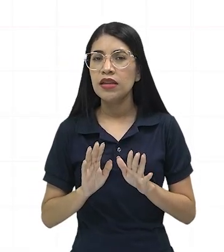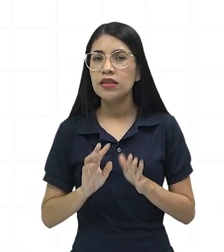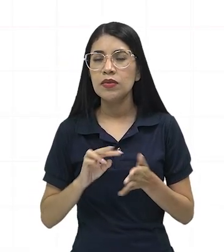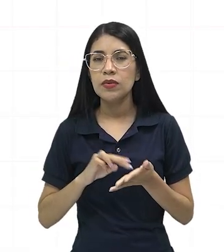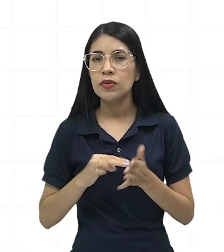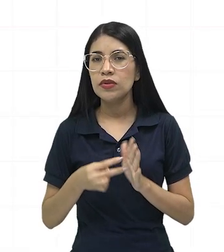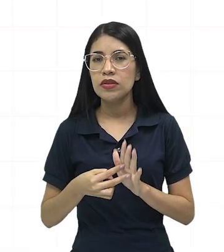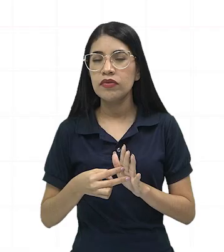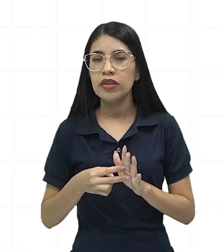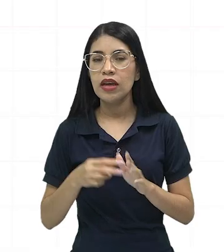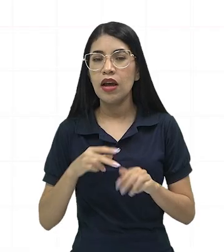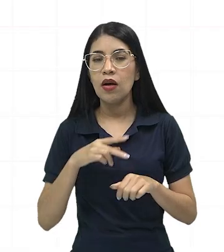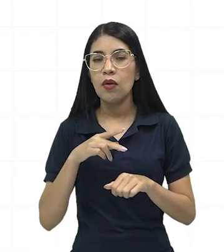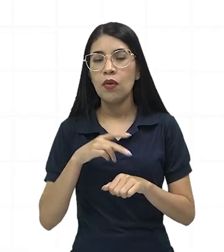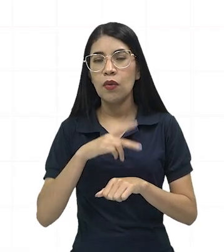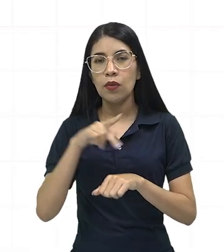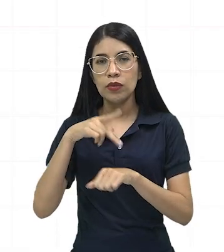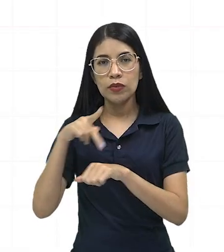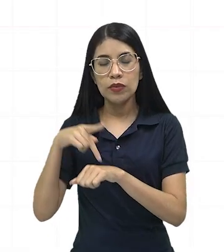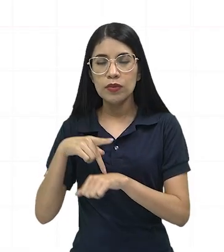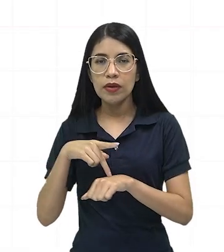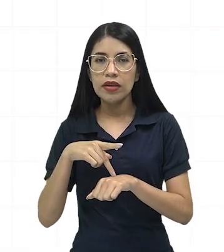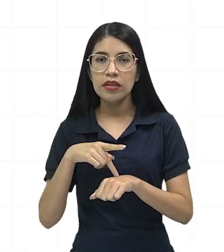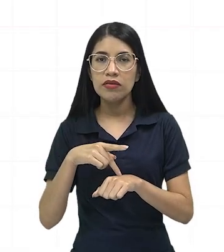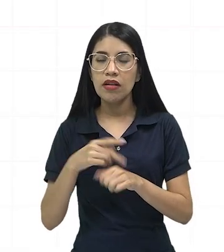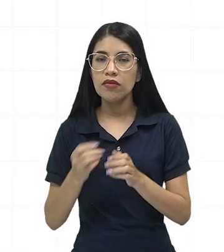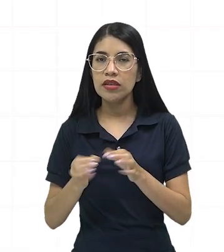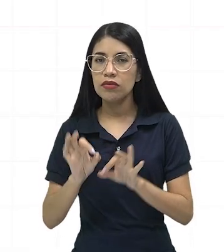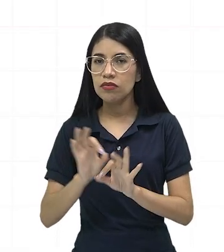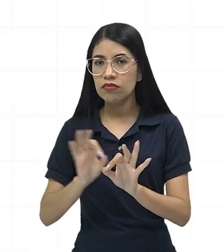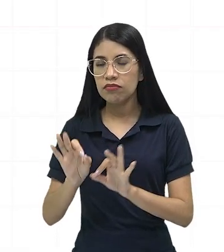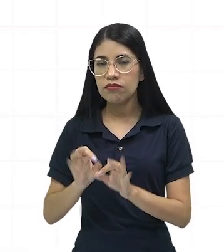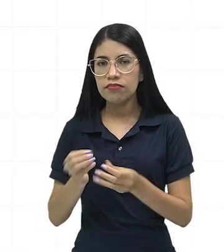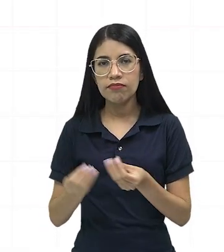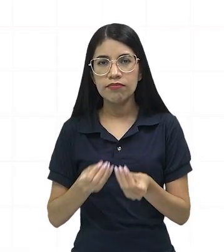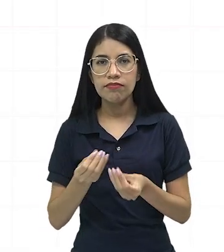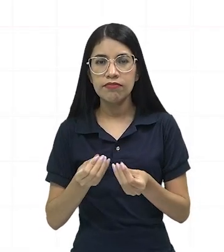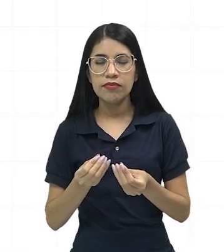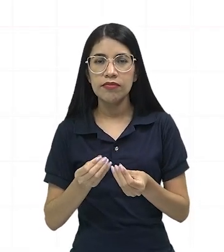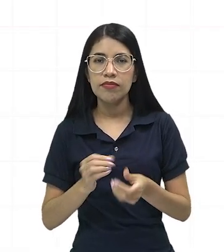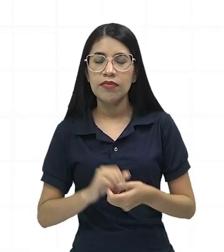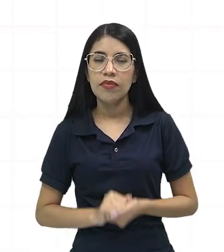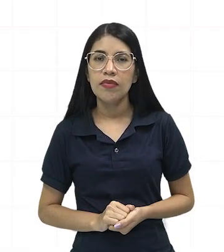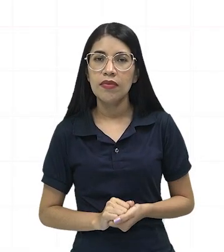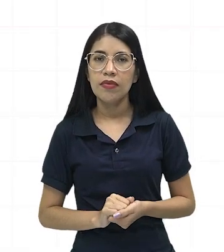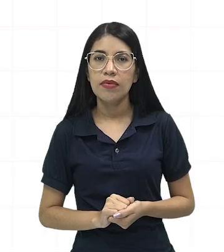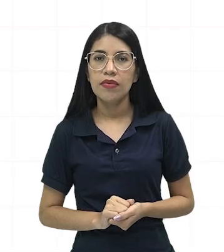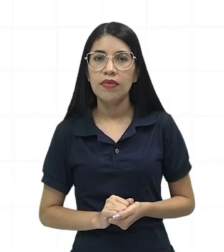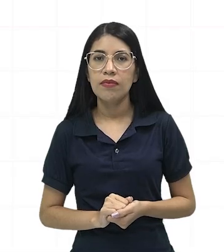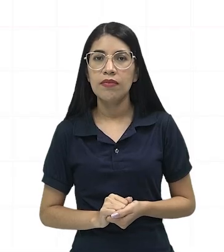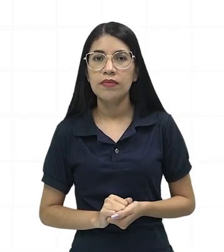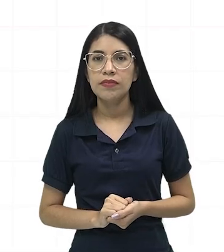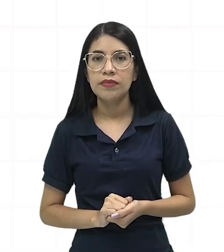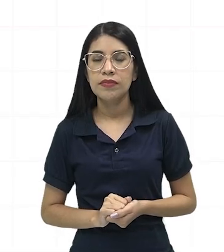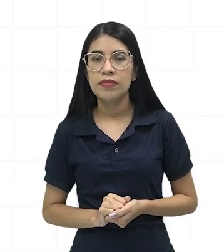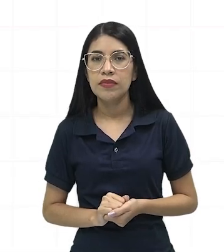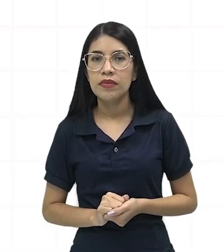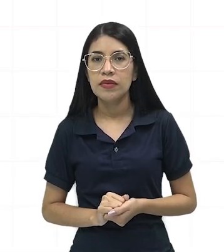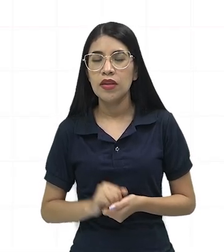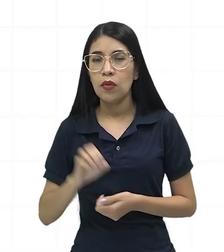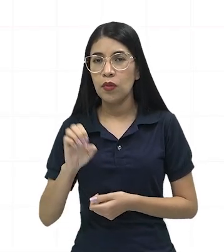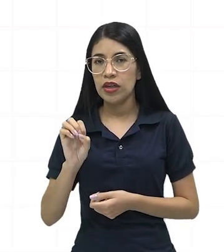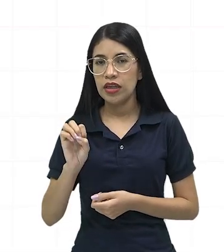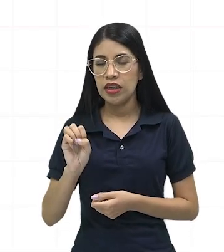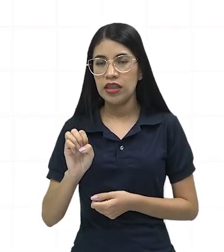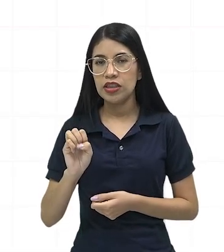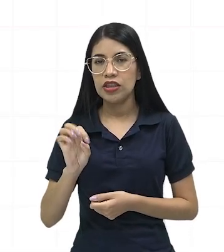com estados nacionais estavam se constituindo? Os países, como a gente entende, tá? Quando a gente fala em estado com